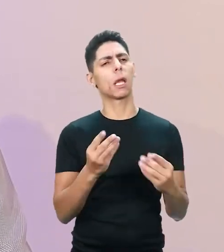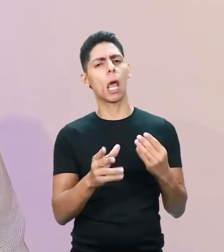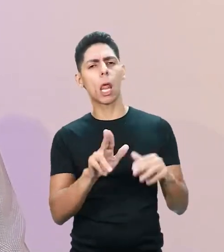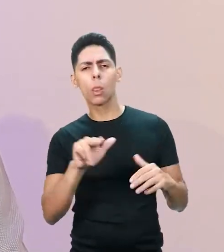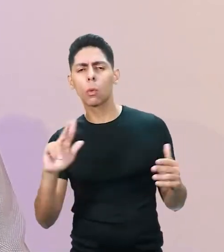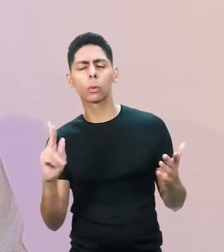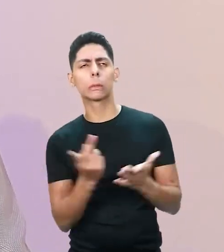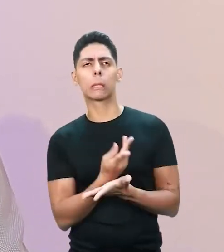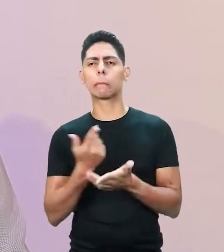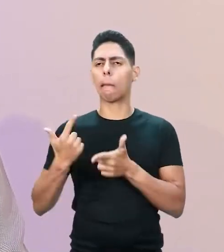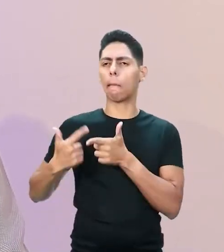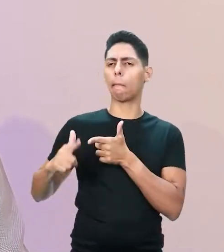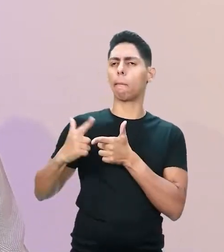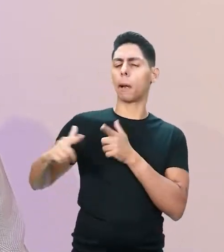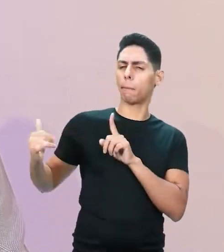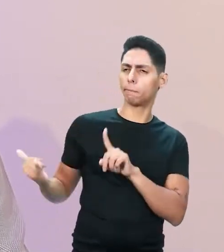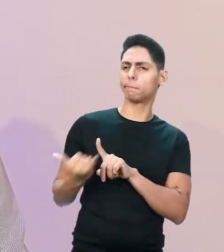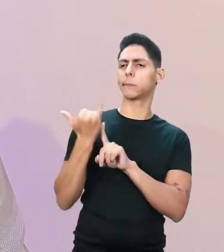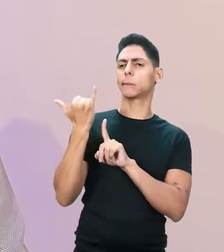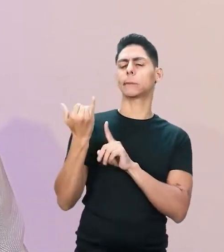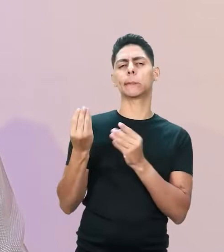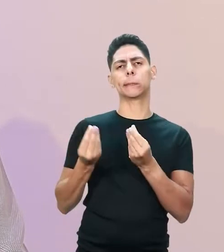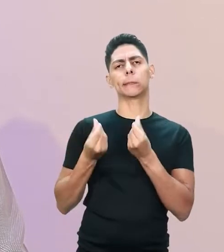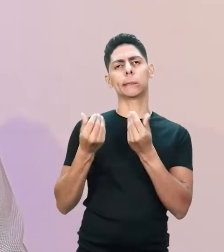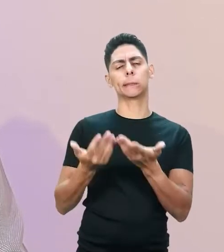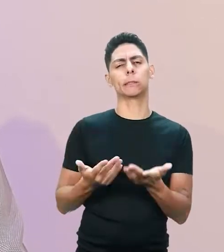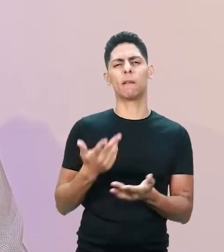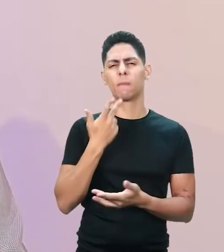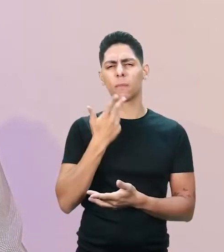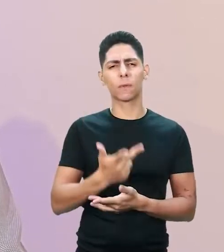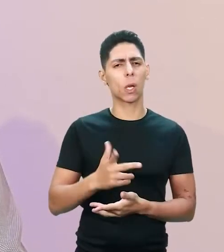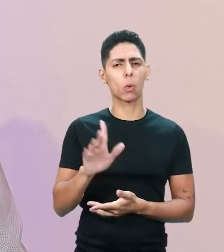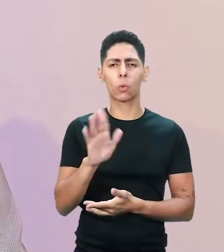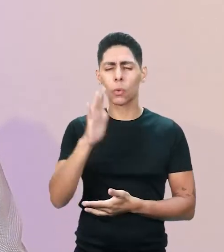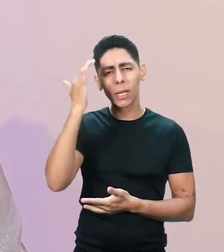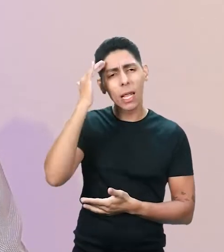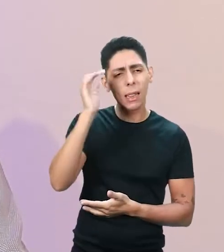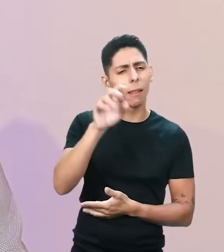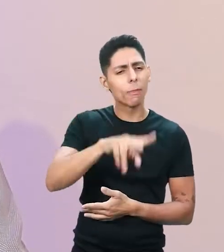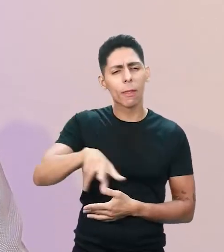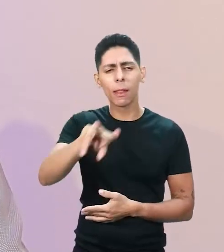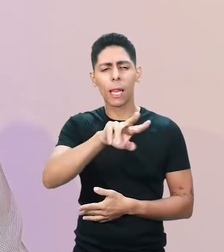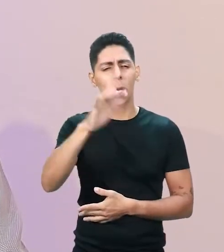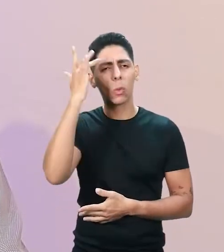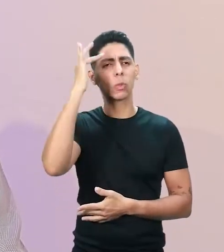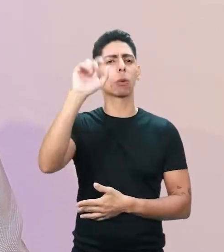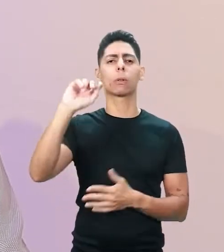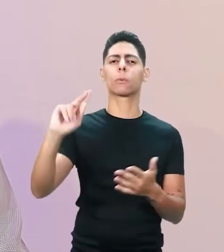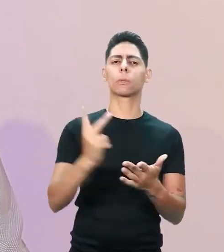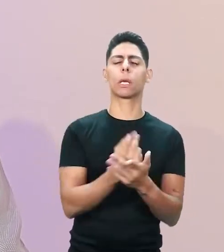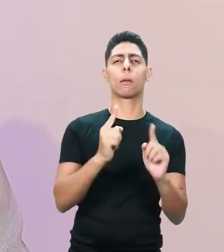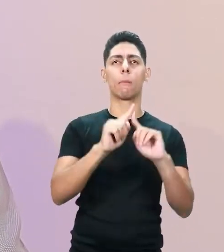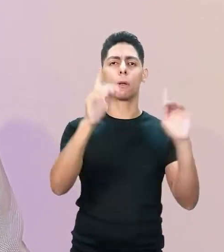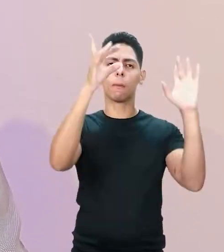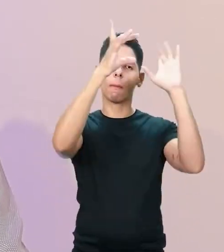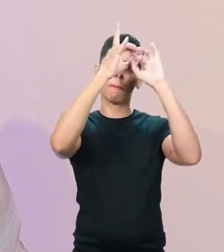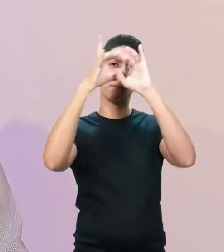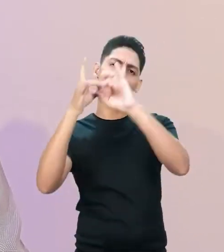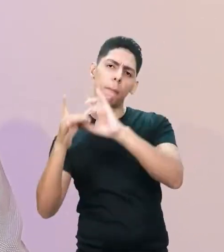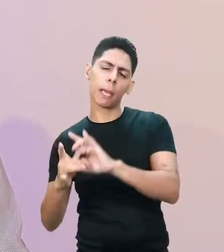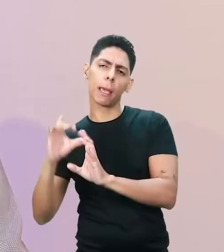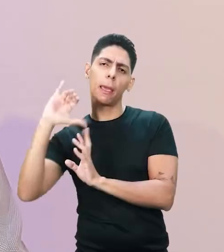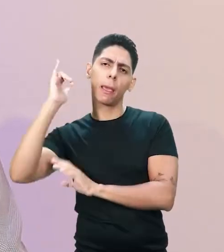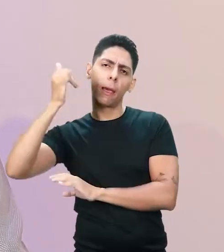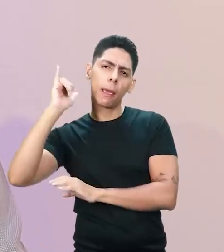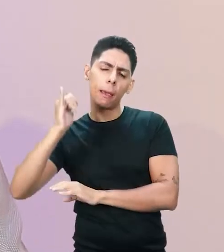apuro, do tipo assim, cara, não estou entendendo bem o que é que aconteceu ali, mas vou me basear aqui pela